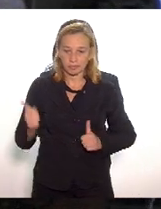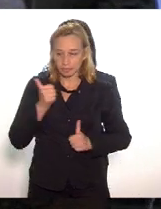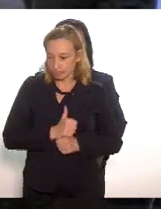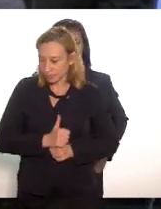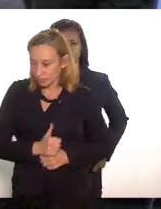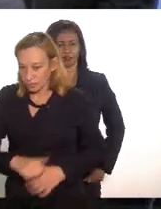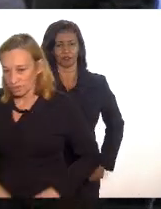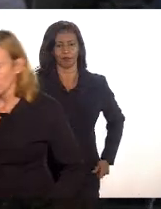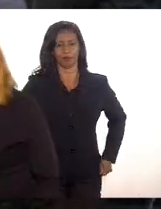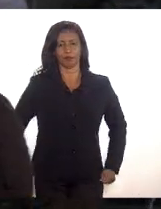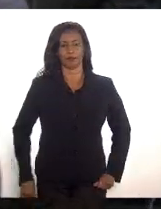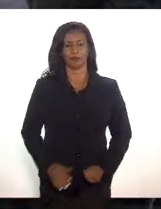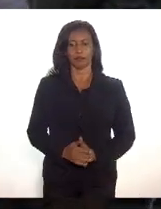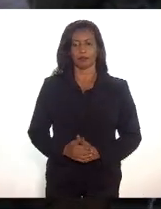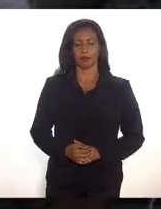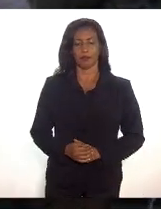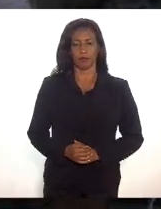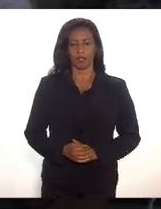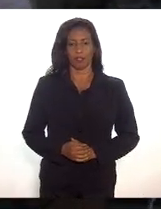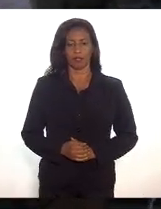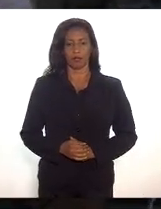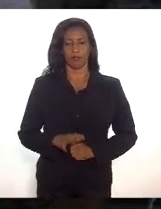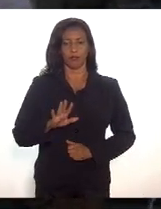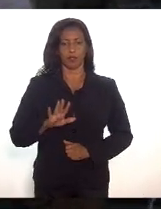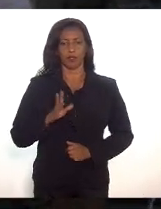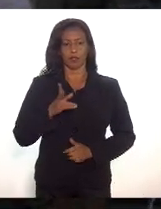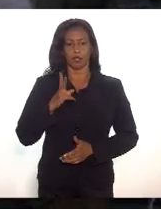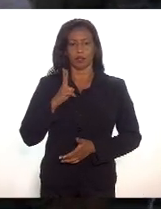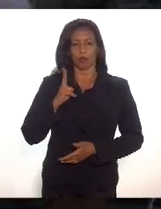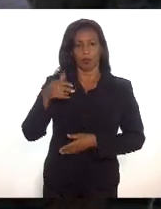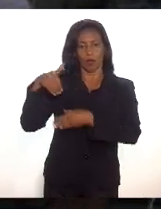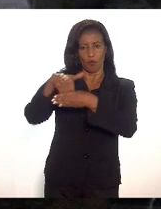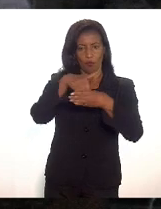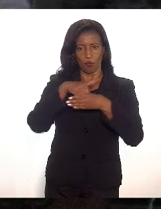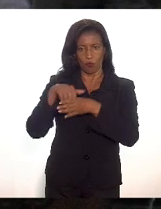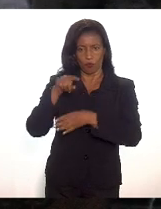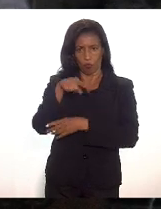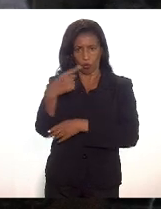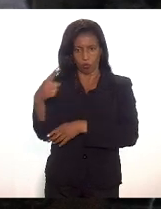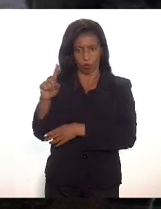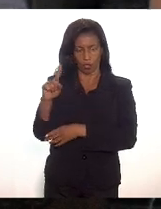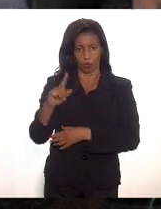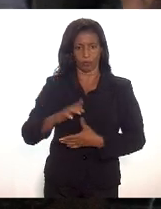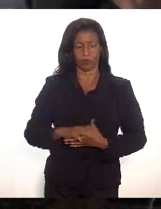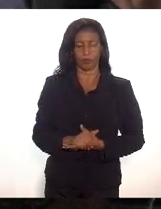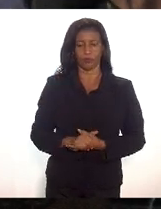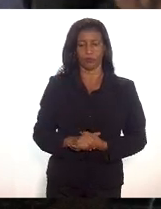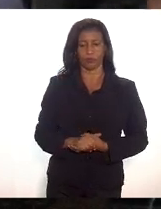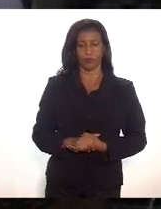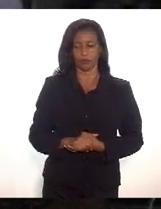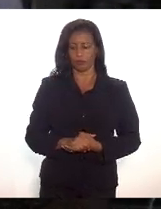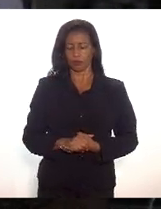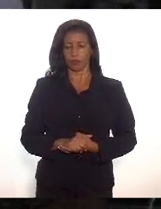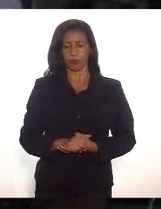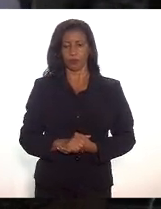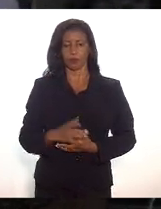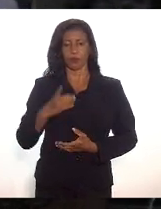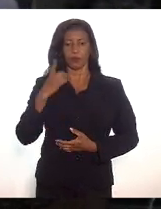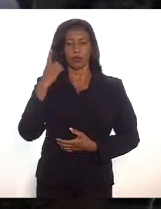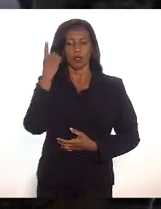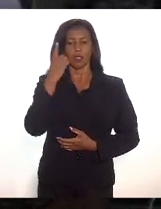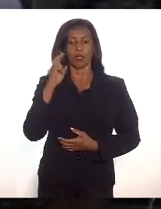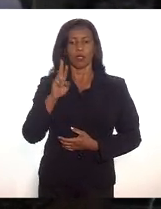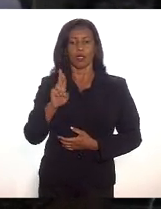Vossa Excelência não deu presença, seguramente. Mas vou consignar o voto não. Deputado Márcio Alberto, não. Obrigado. Deputado